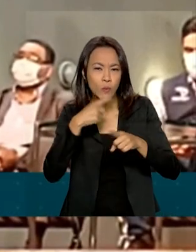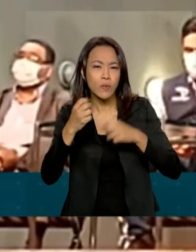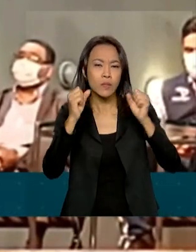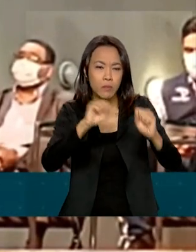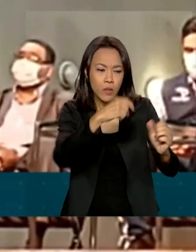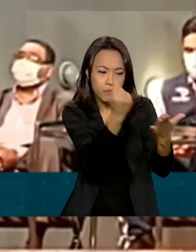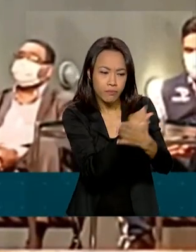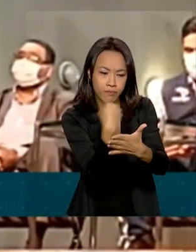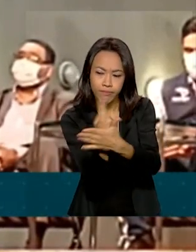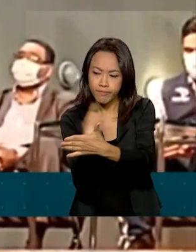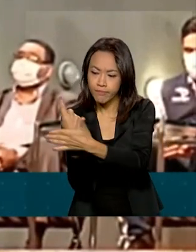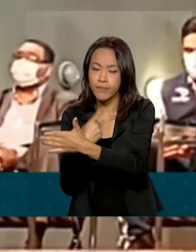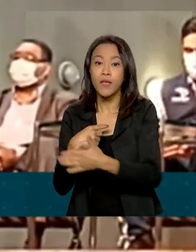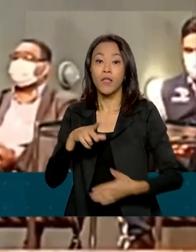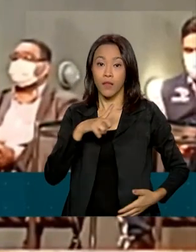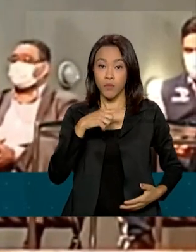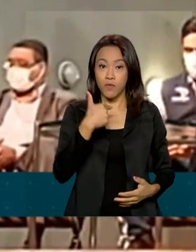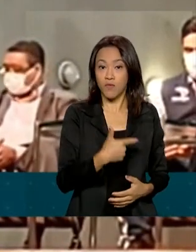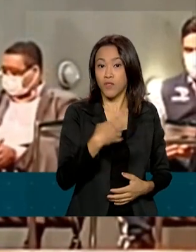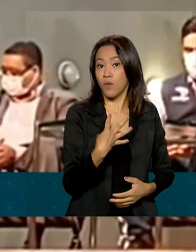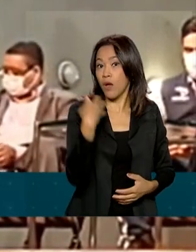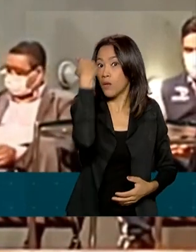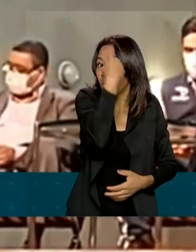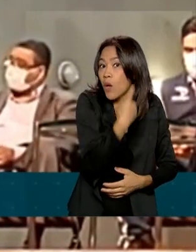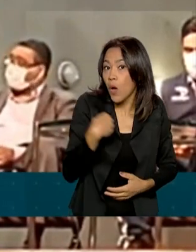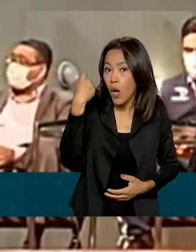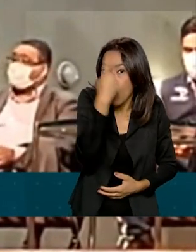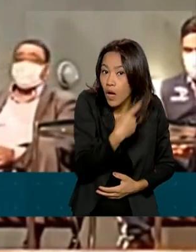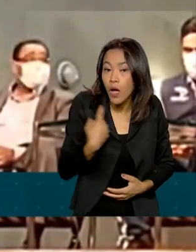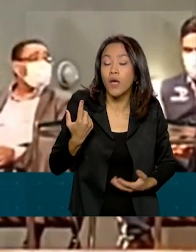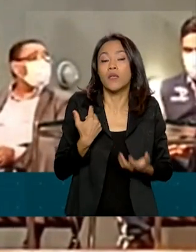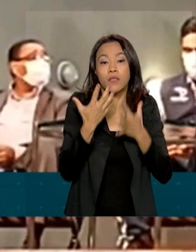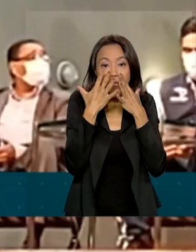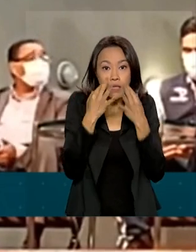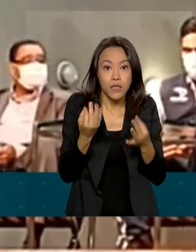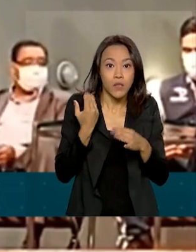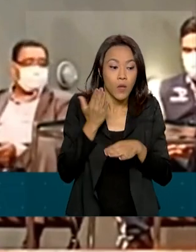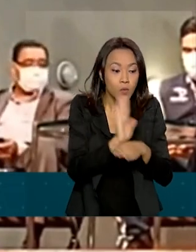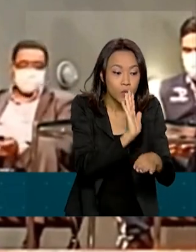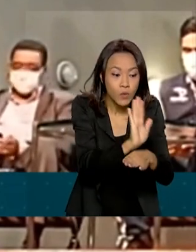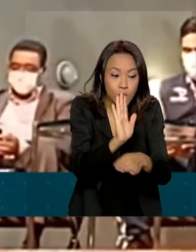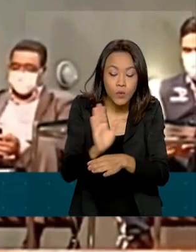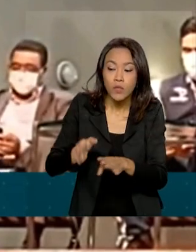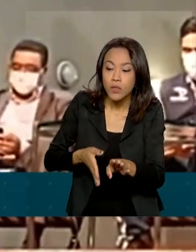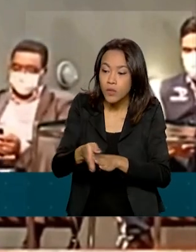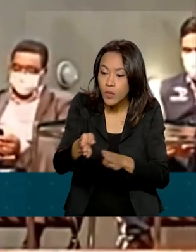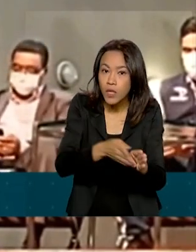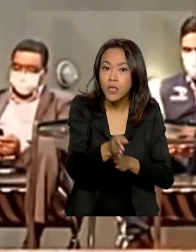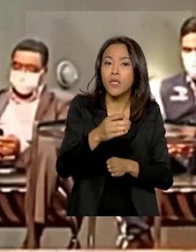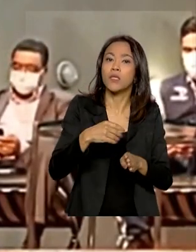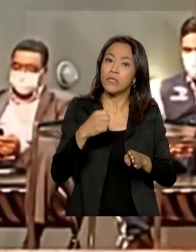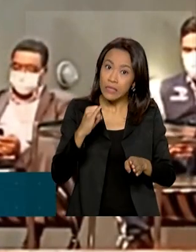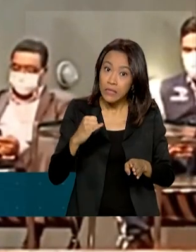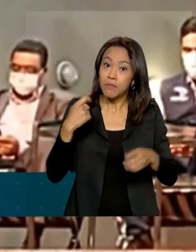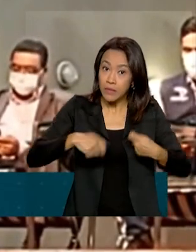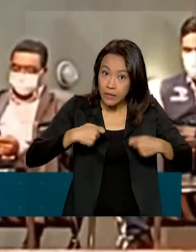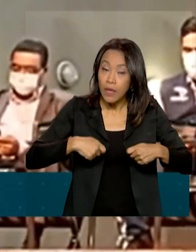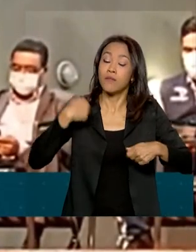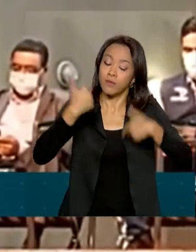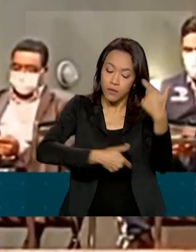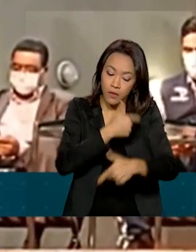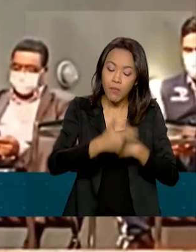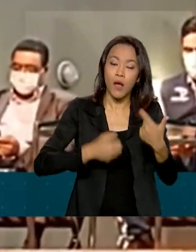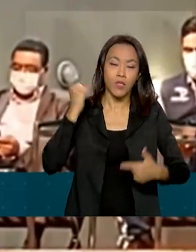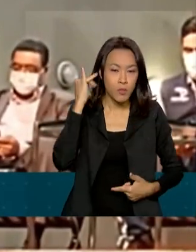Atenção Primária, ela está 24 horas, quando eu falo 24 horas, é 24 horas mesmo, a gente vai trabalhar de madrugada quando tem que trabalhar, para receber